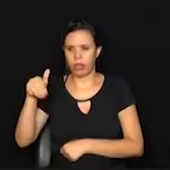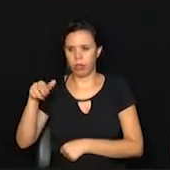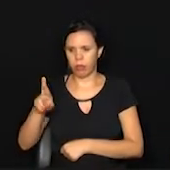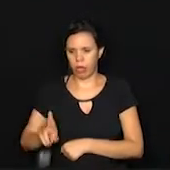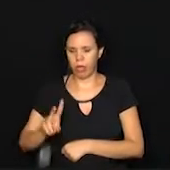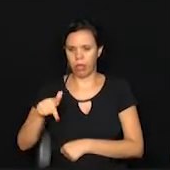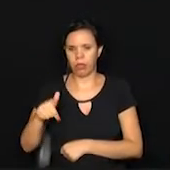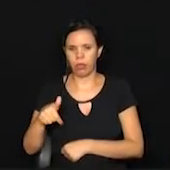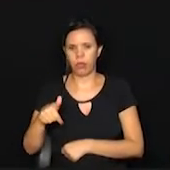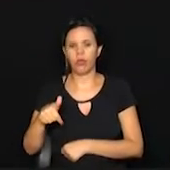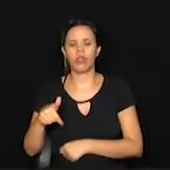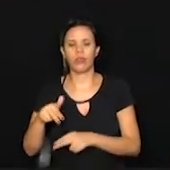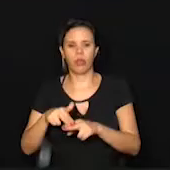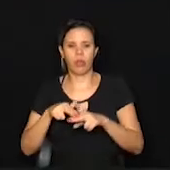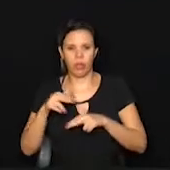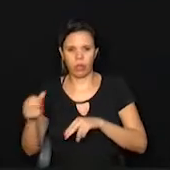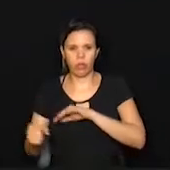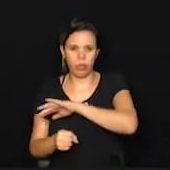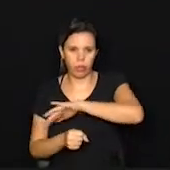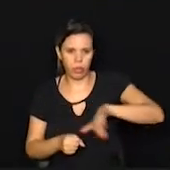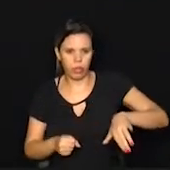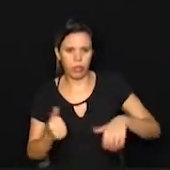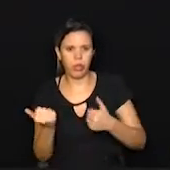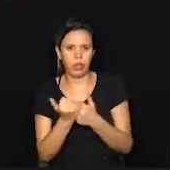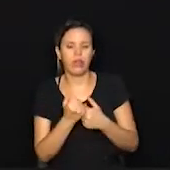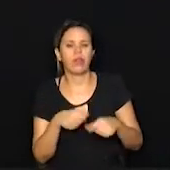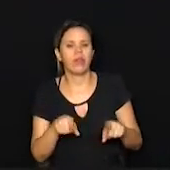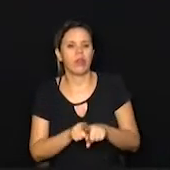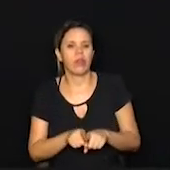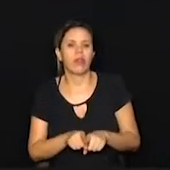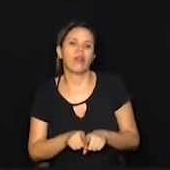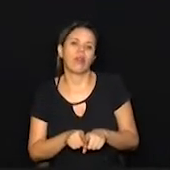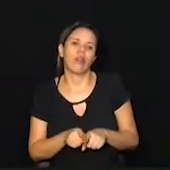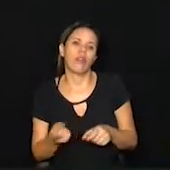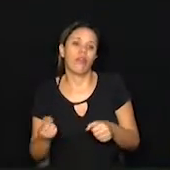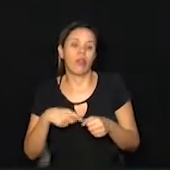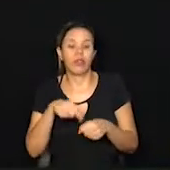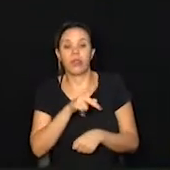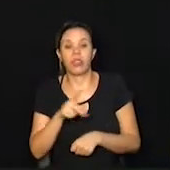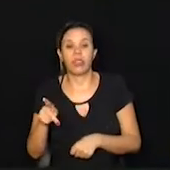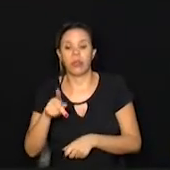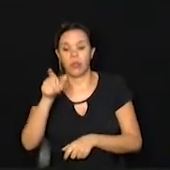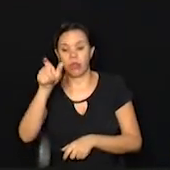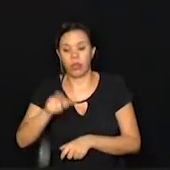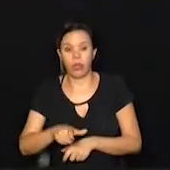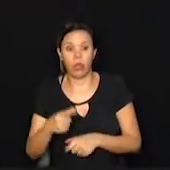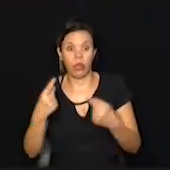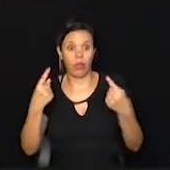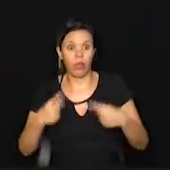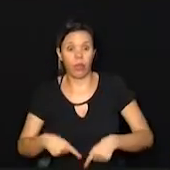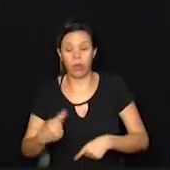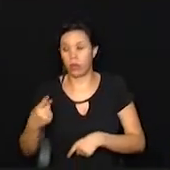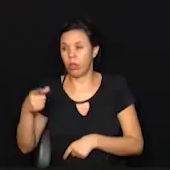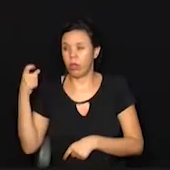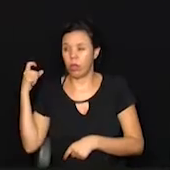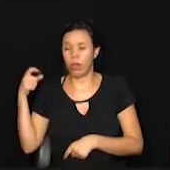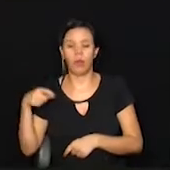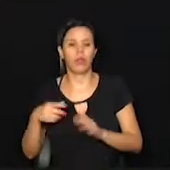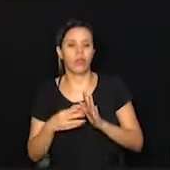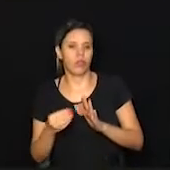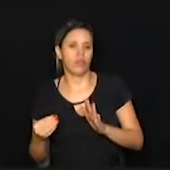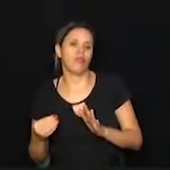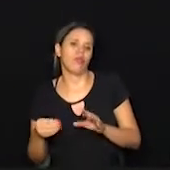que volta à presidência da república o exercício da presidência República alguém que fez oposição na época da ditadura